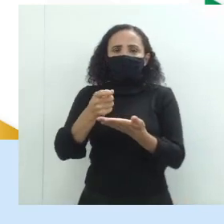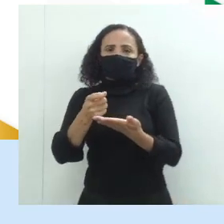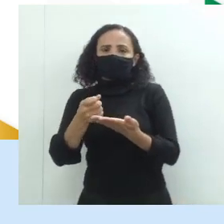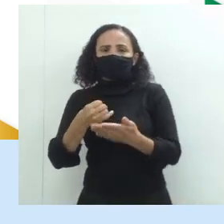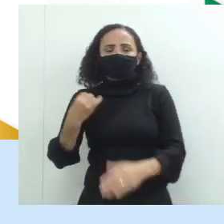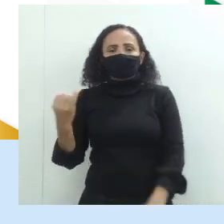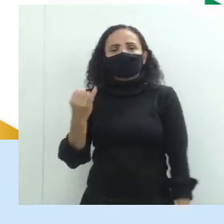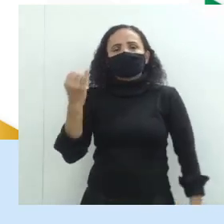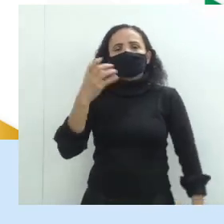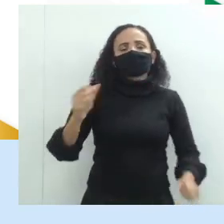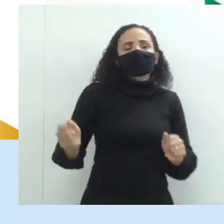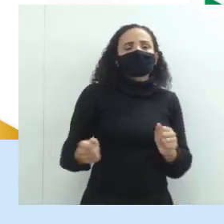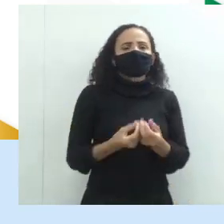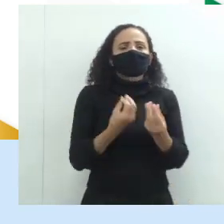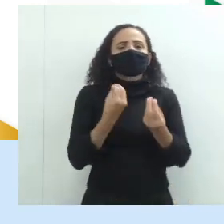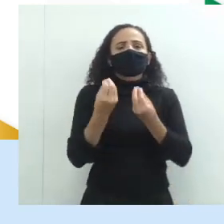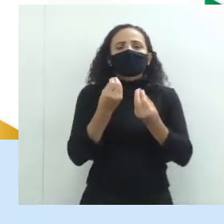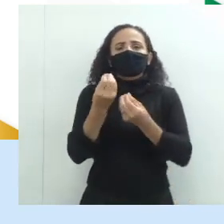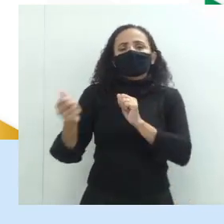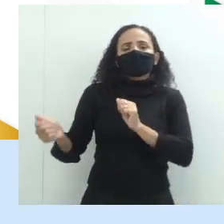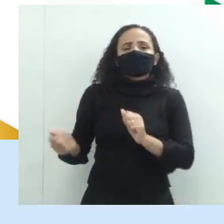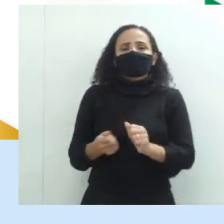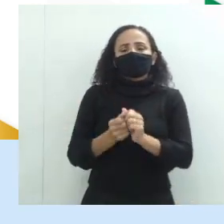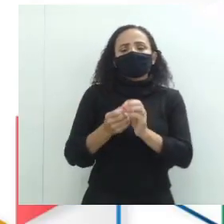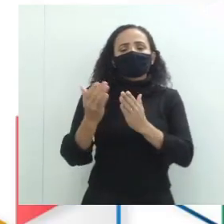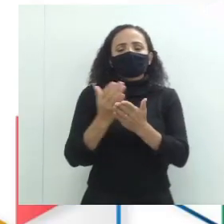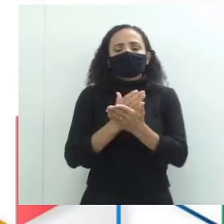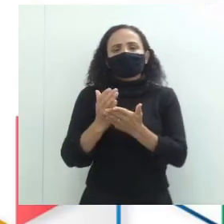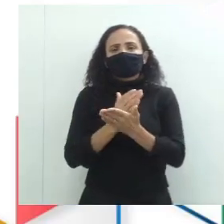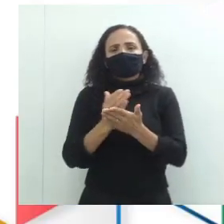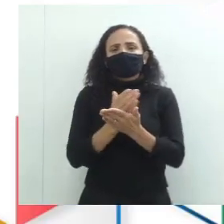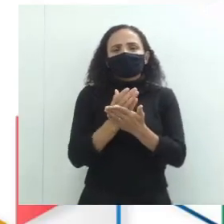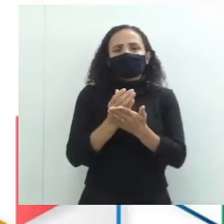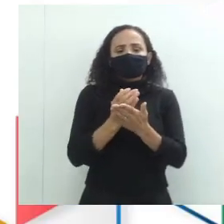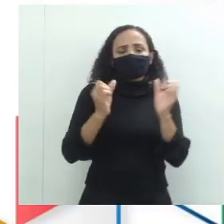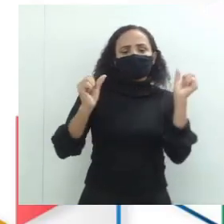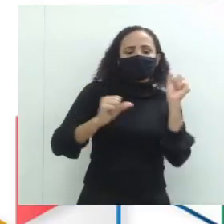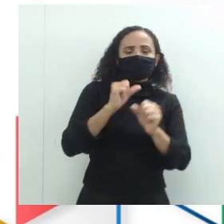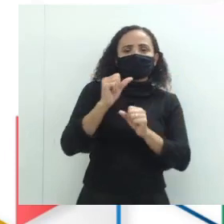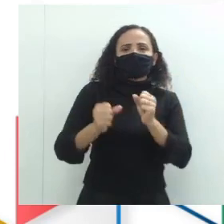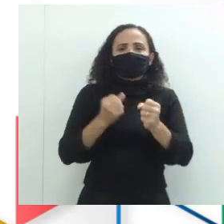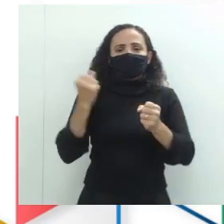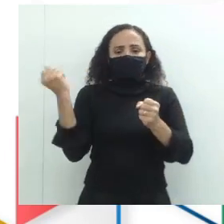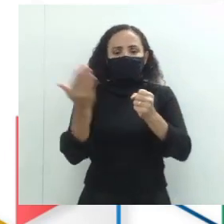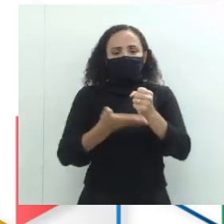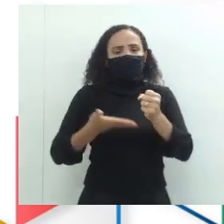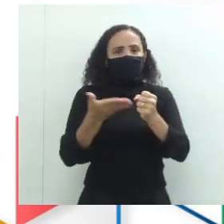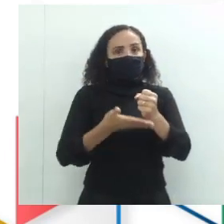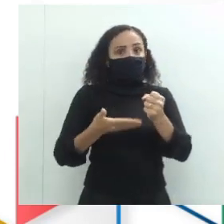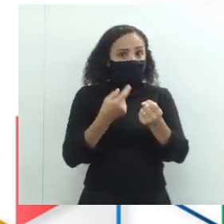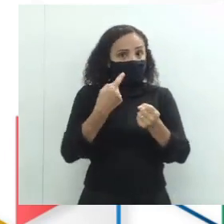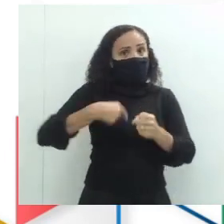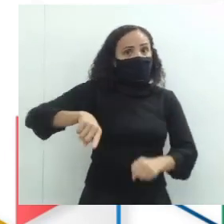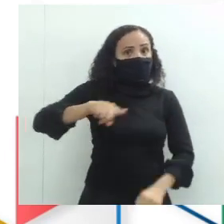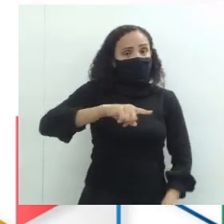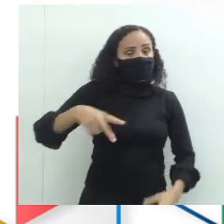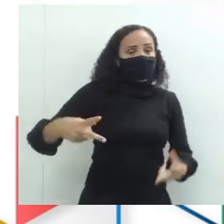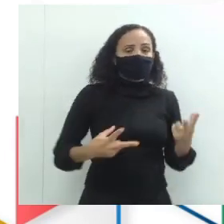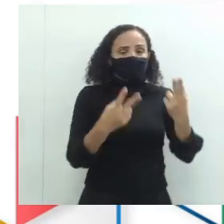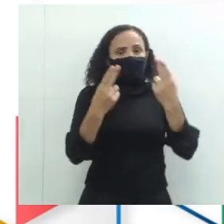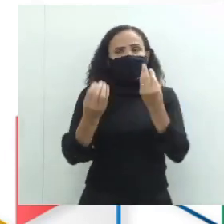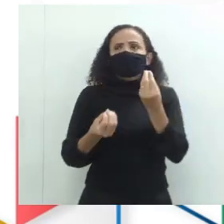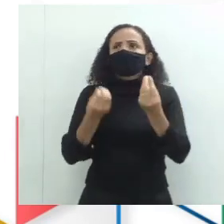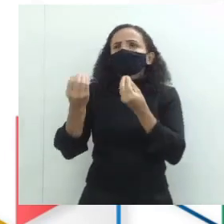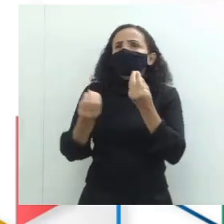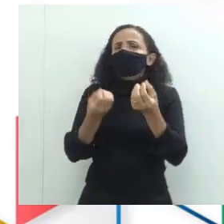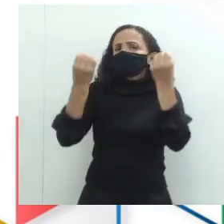equivalente a uma equação dada por meio de algumas transformações baseadas em princípios de equivalência e de igualdade. Como é que eu vou